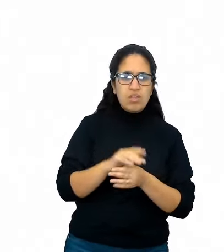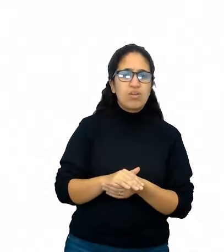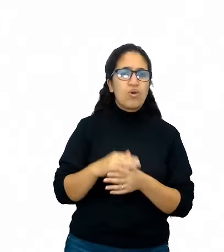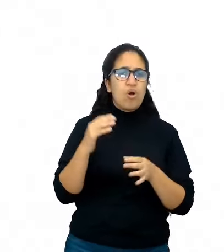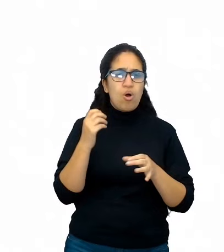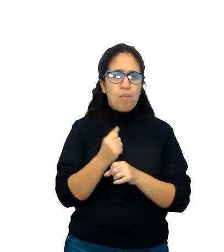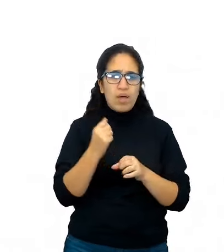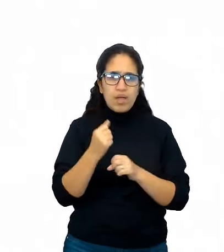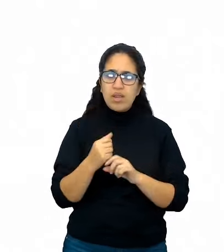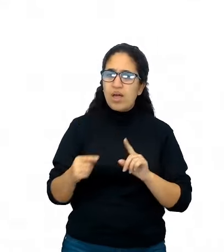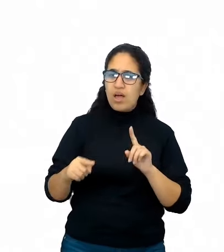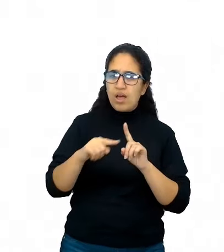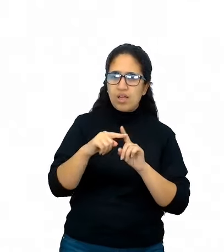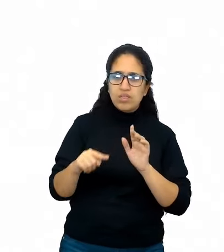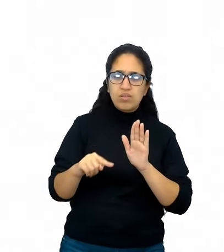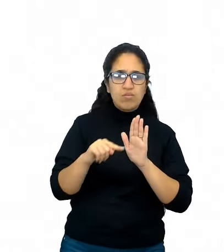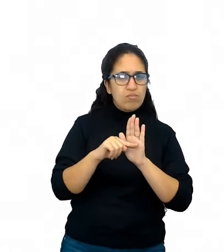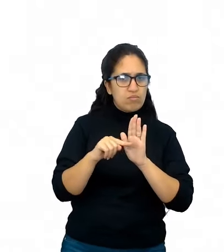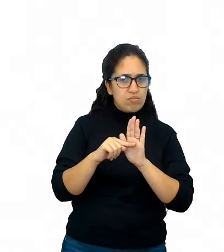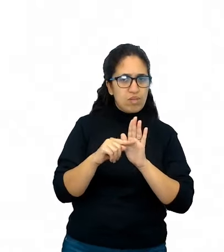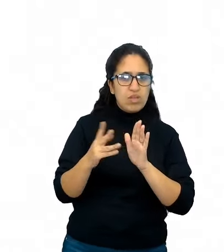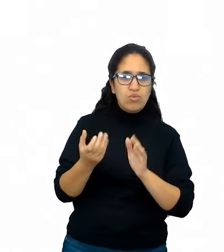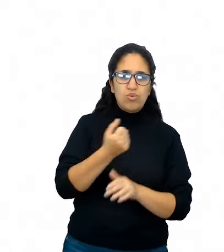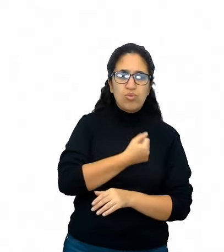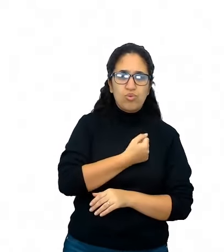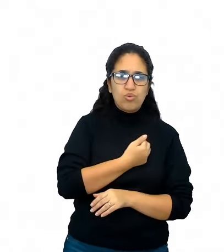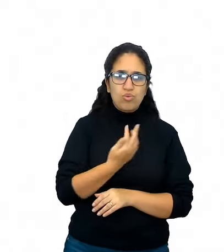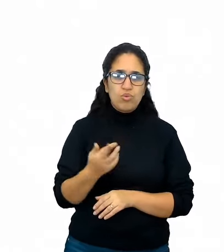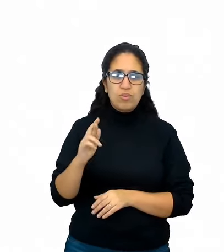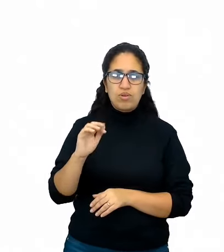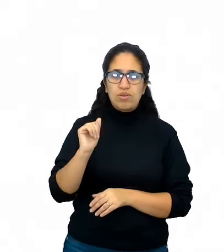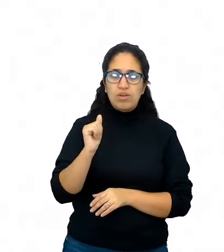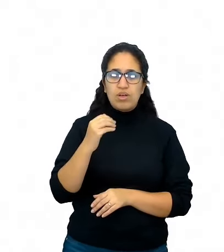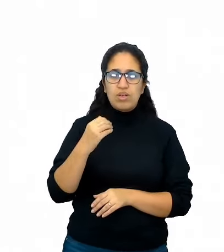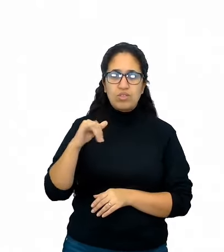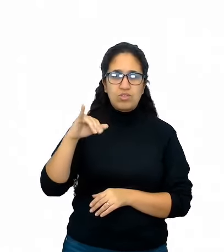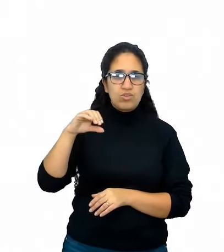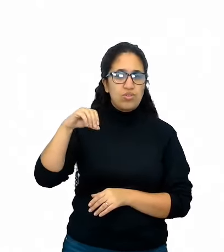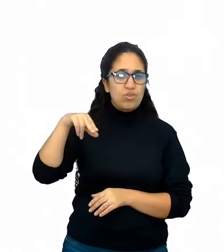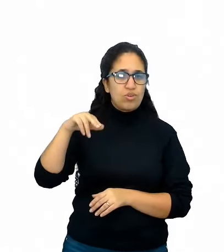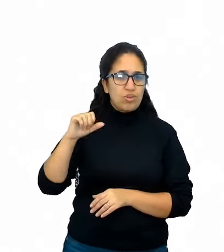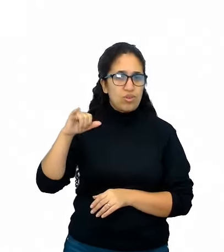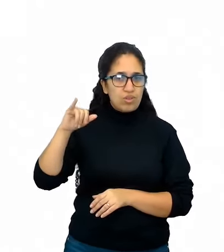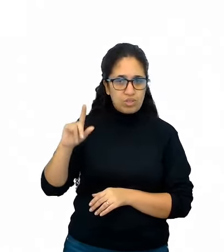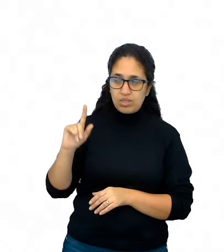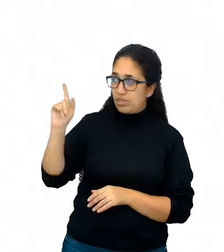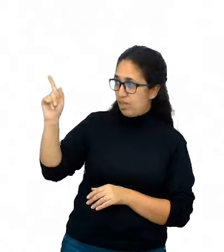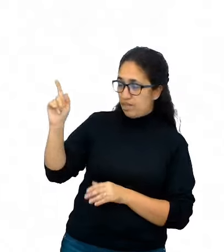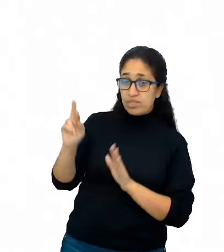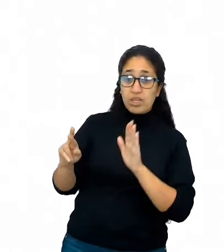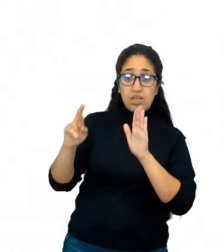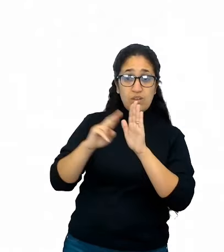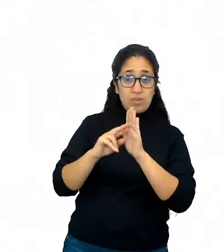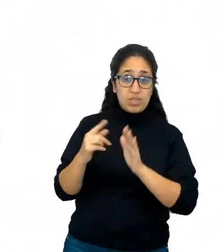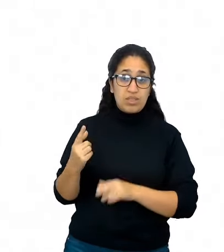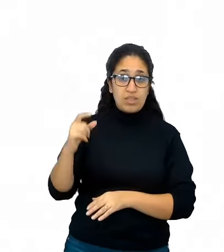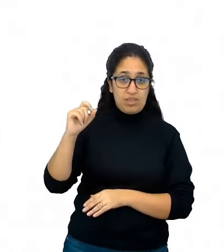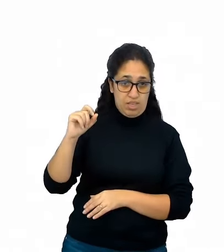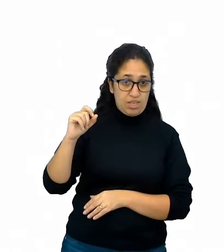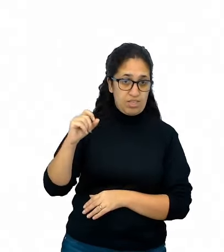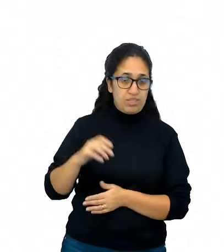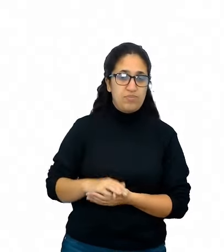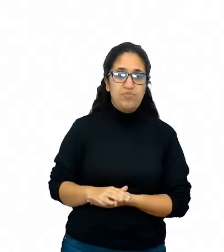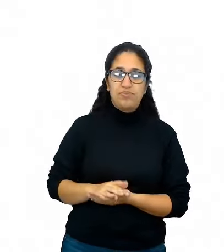é realizar operações de adição e subtração envolvendo números racionais, dando ênfase aí para a representação